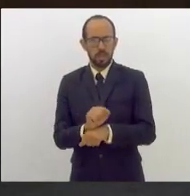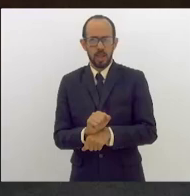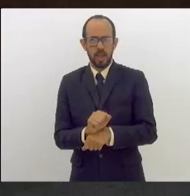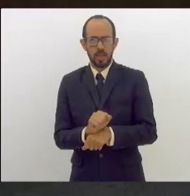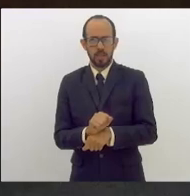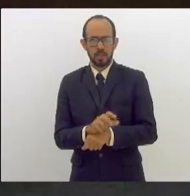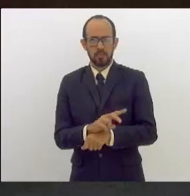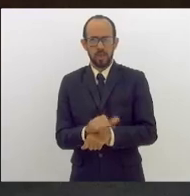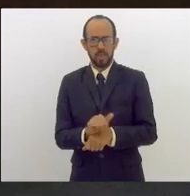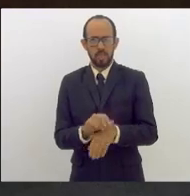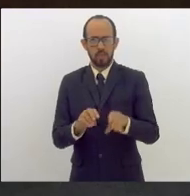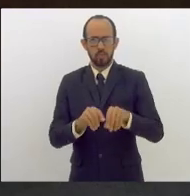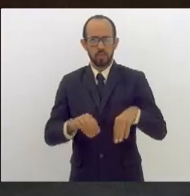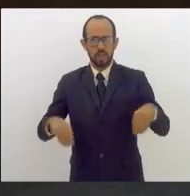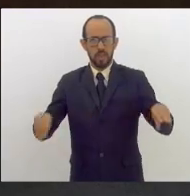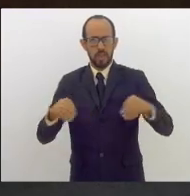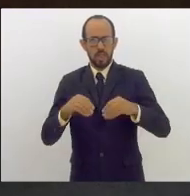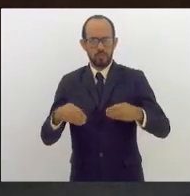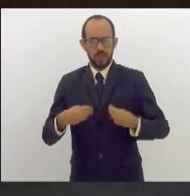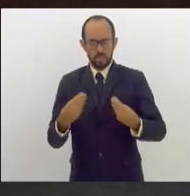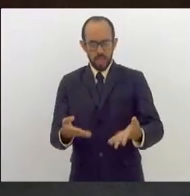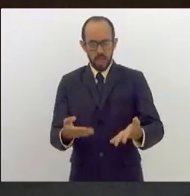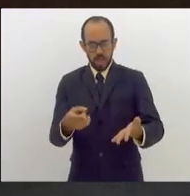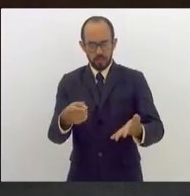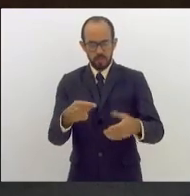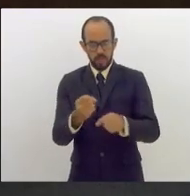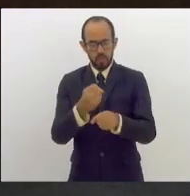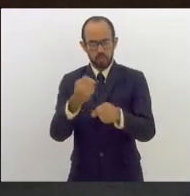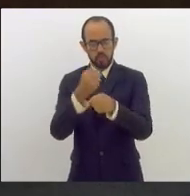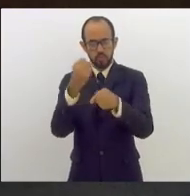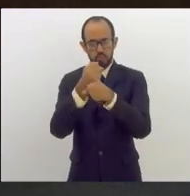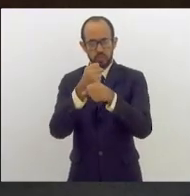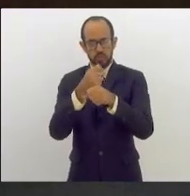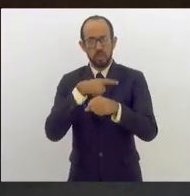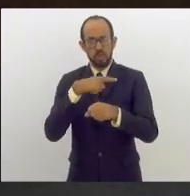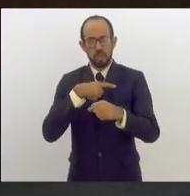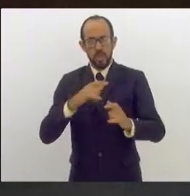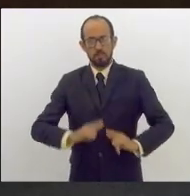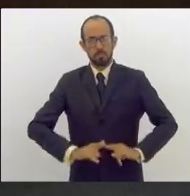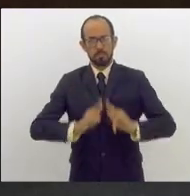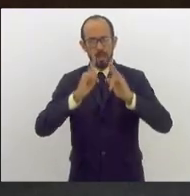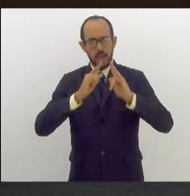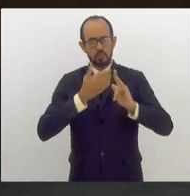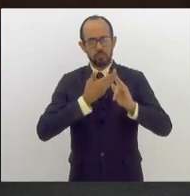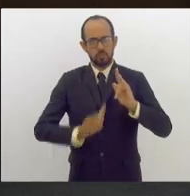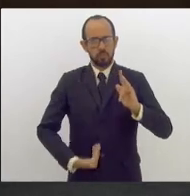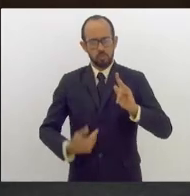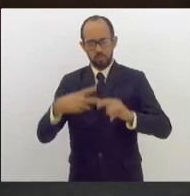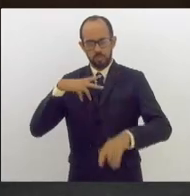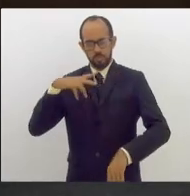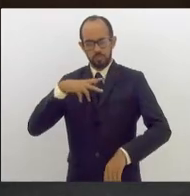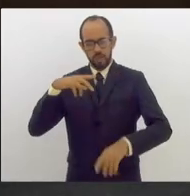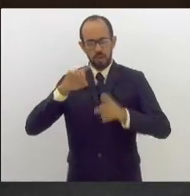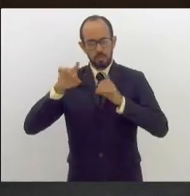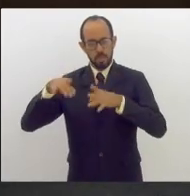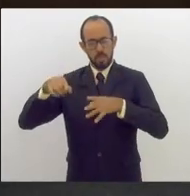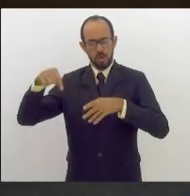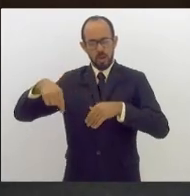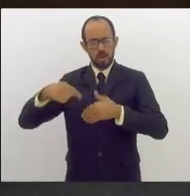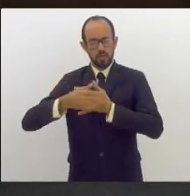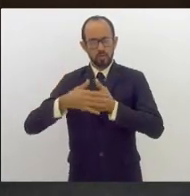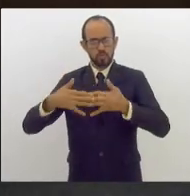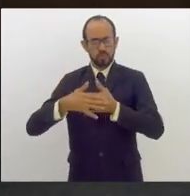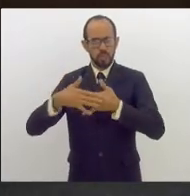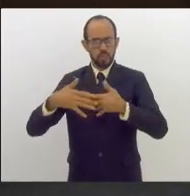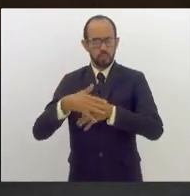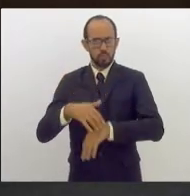terreno ele só vai construir nós temos prédios abandonados públicos e privados na Cidade do Rio de Janeiro na sua região central